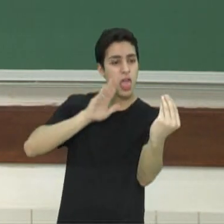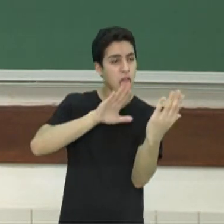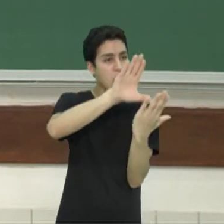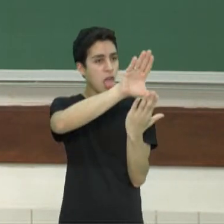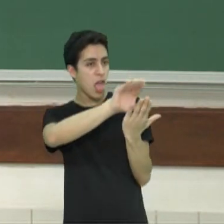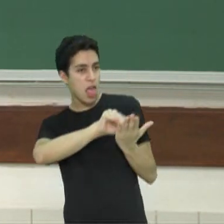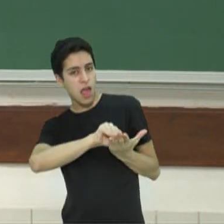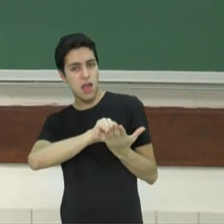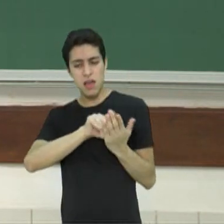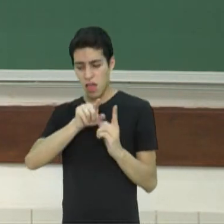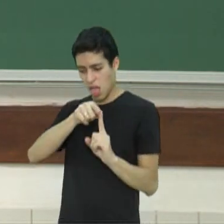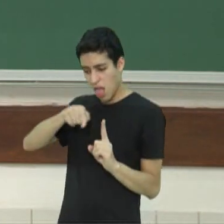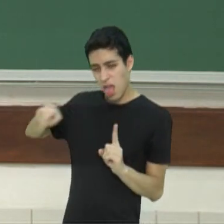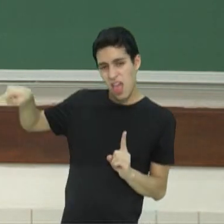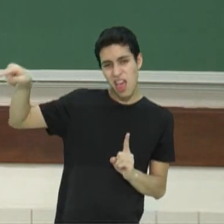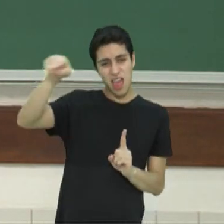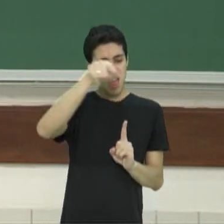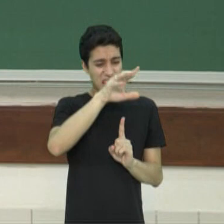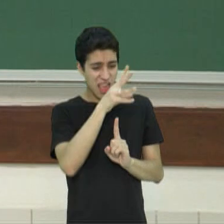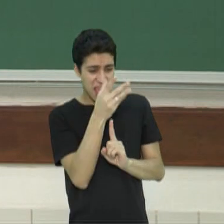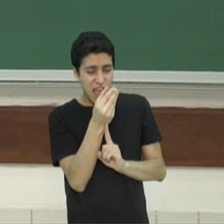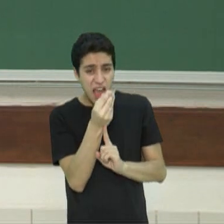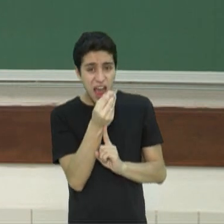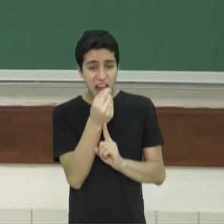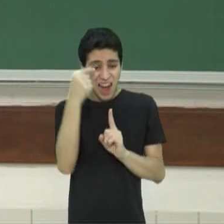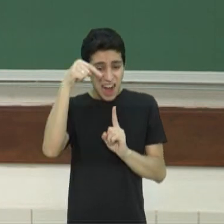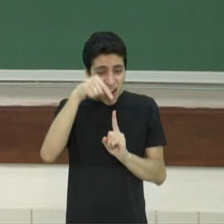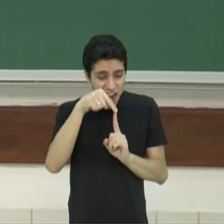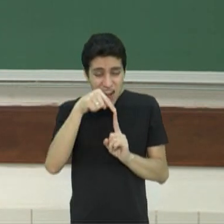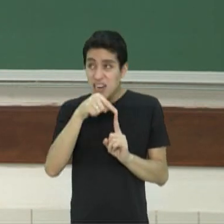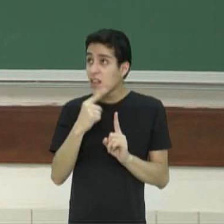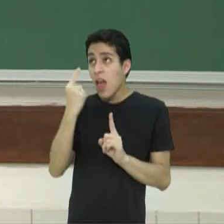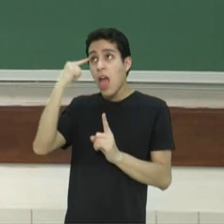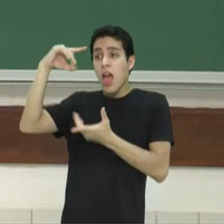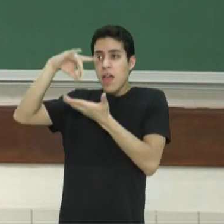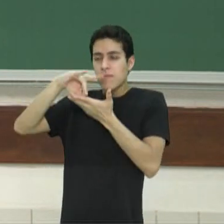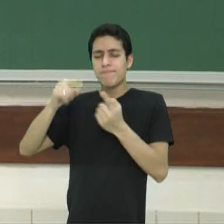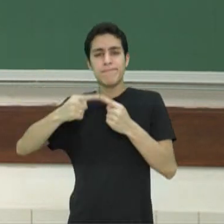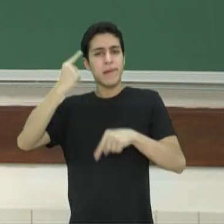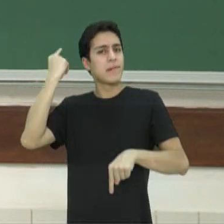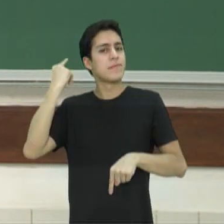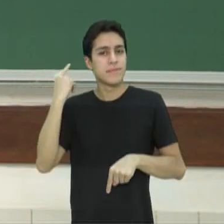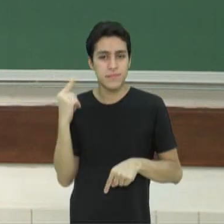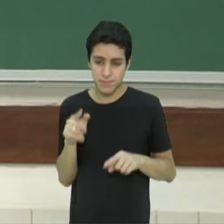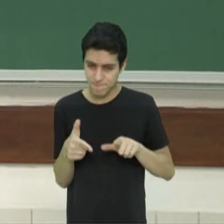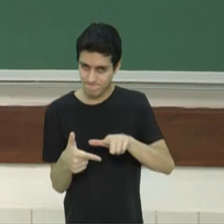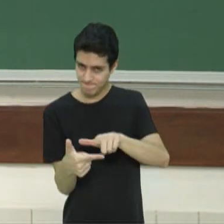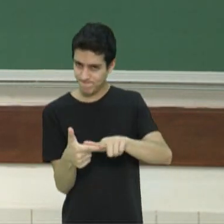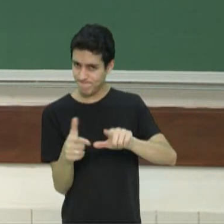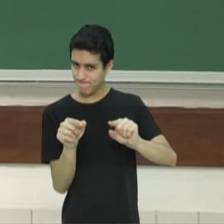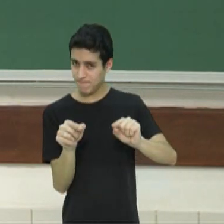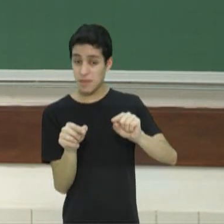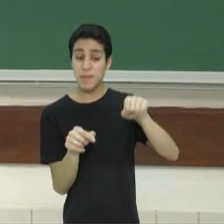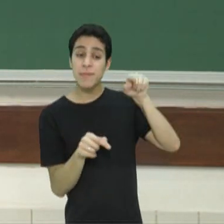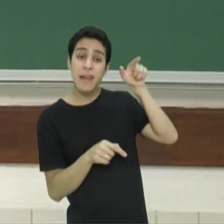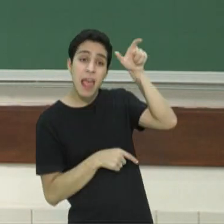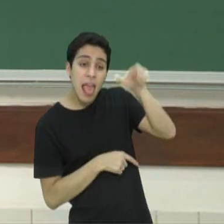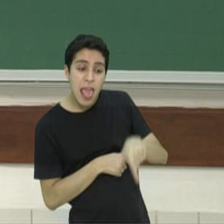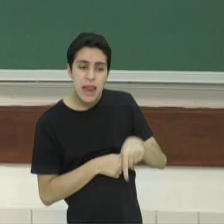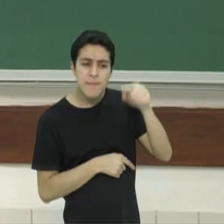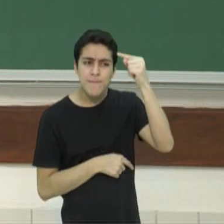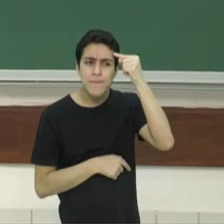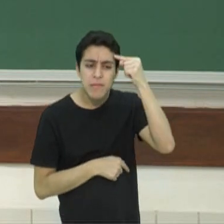essa é a crítica dele, está muito longe da verdade. E esse é um problema para uma cidade ideal. Lembre-se que